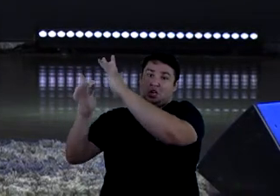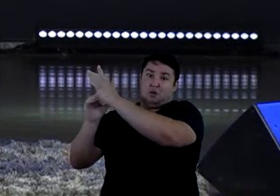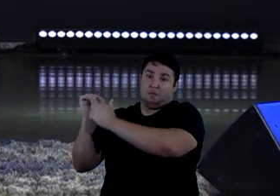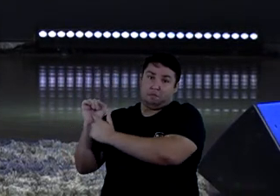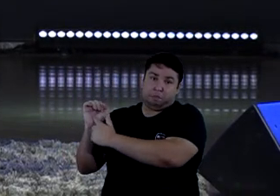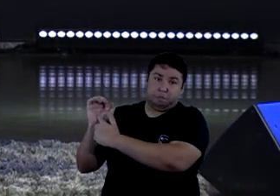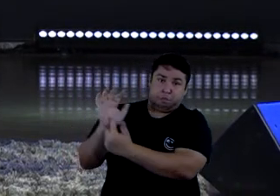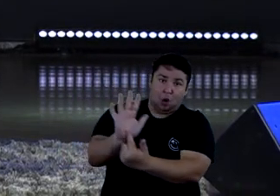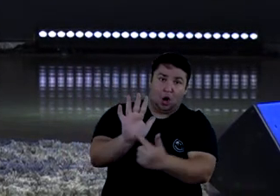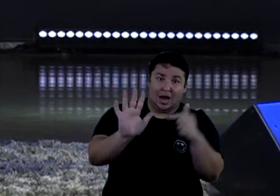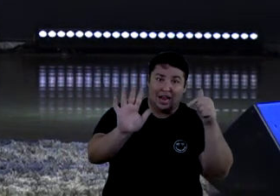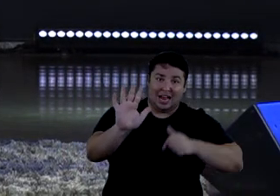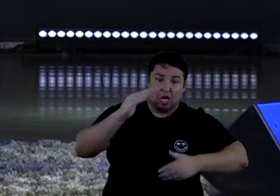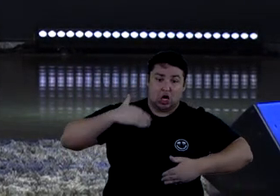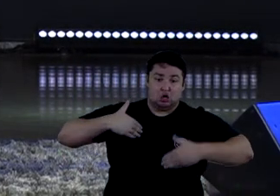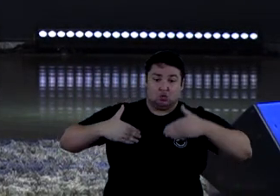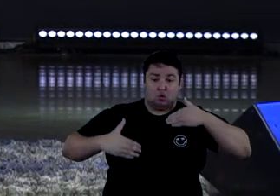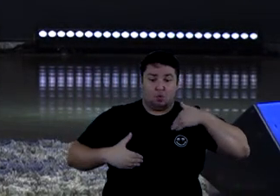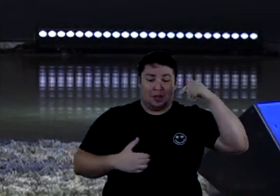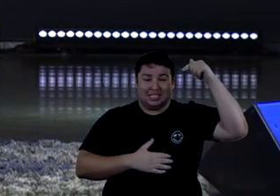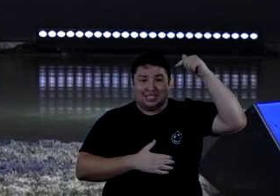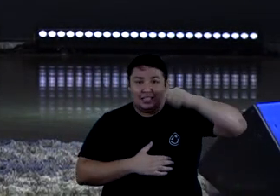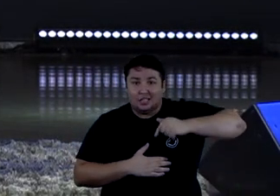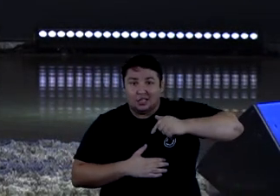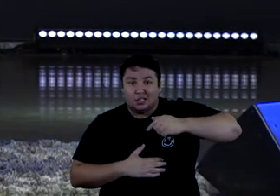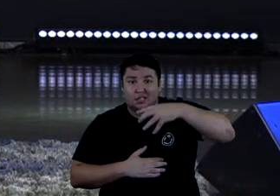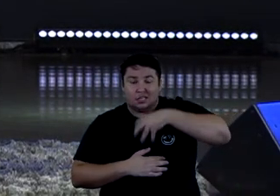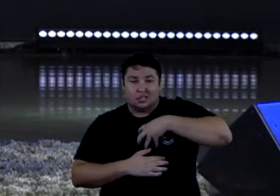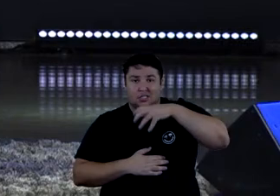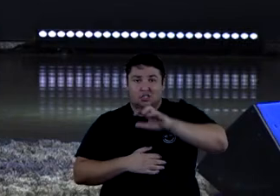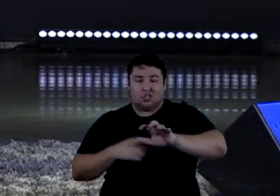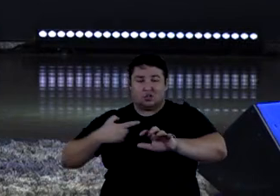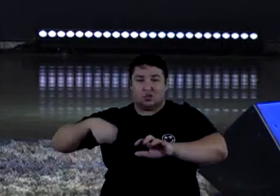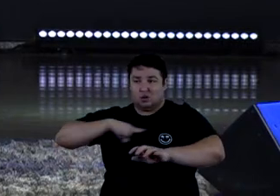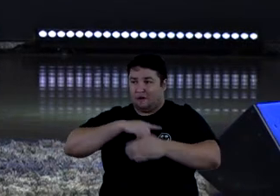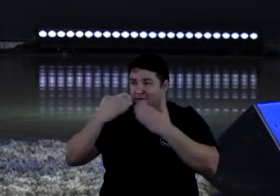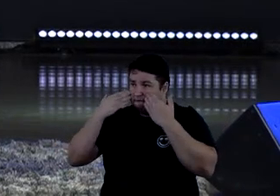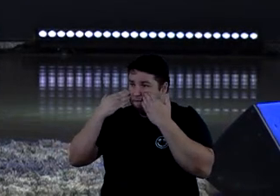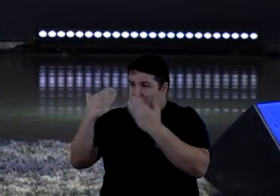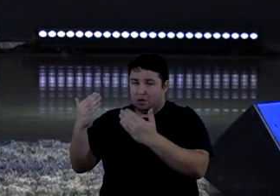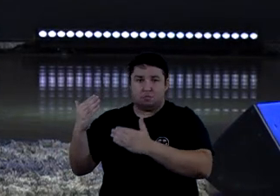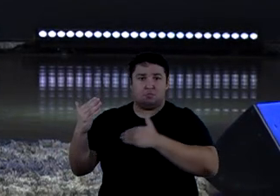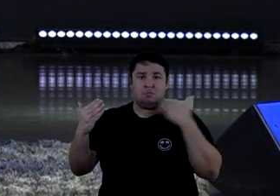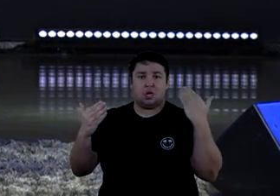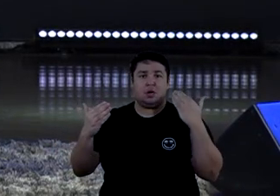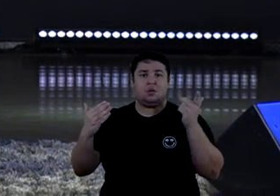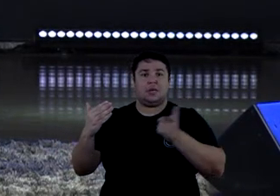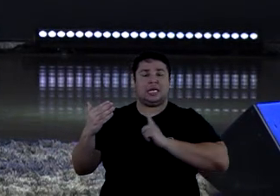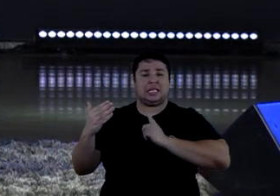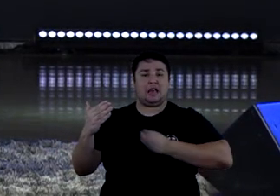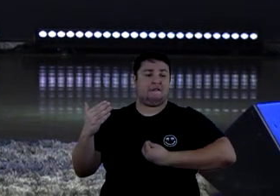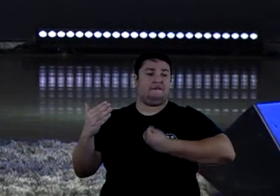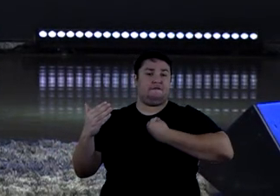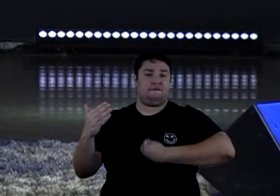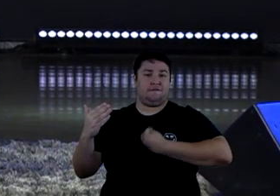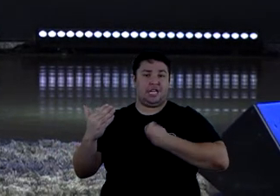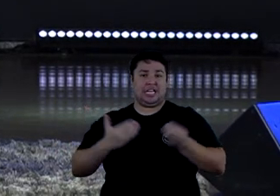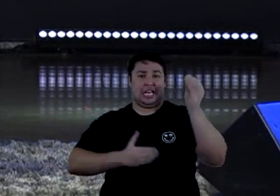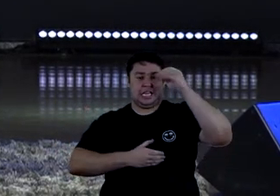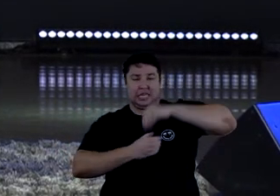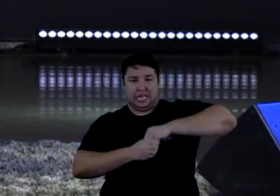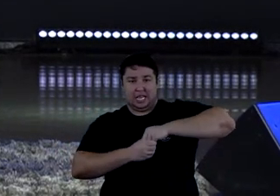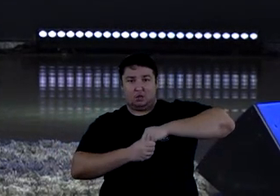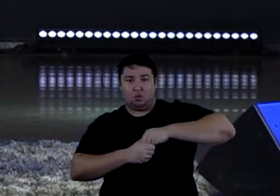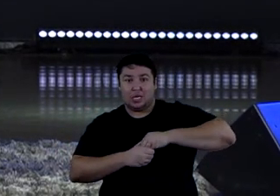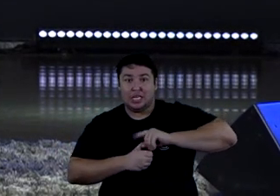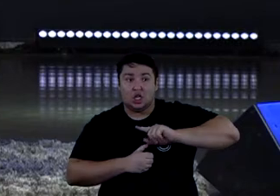aqui no nosso corpo mortal. Assim nós enfrentamos a morte, para que isso resulte em vida, em vocês, em